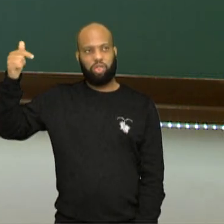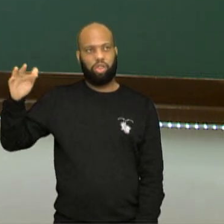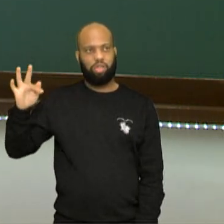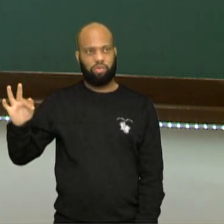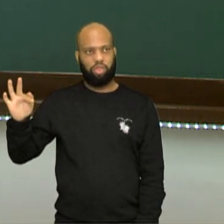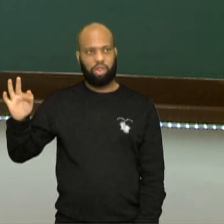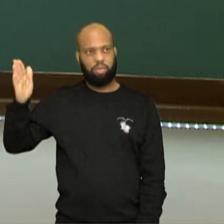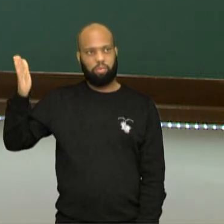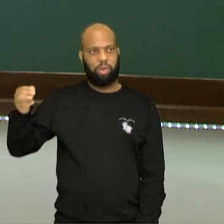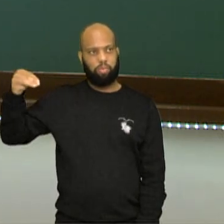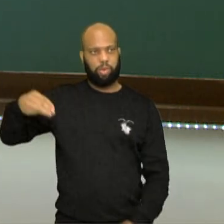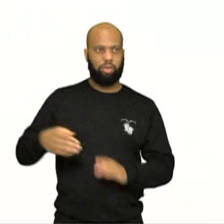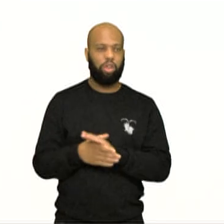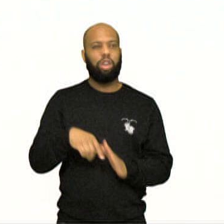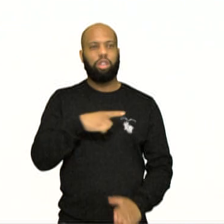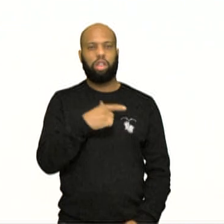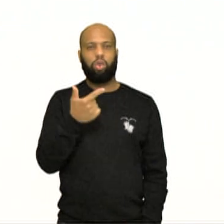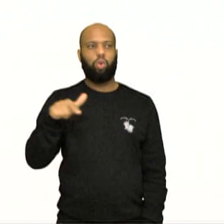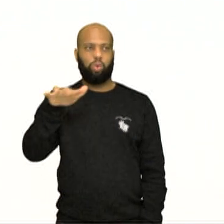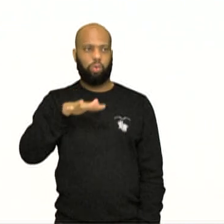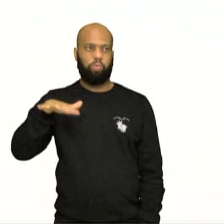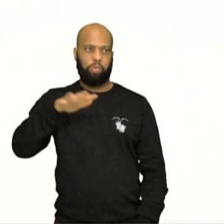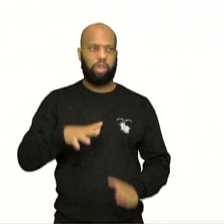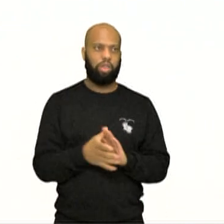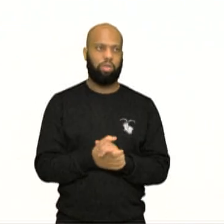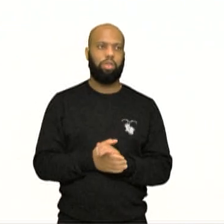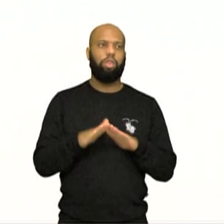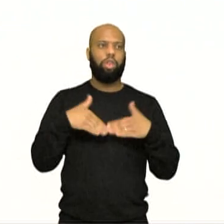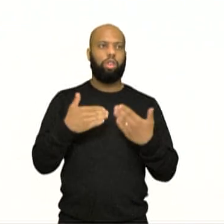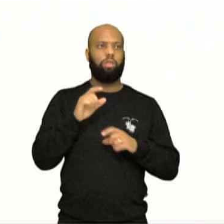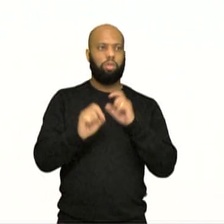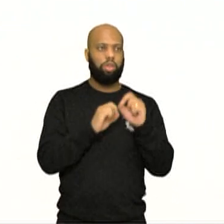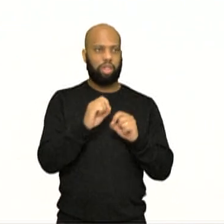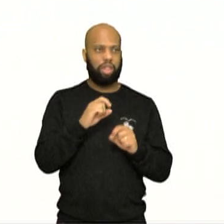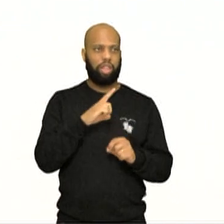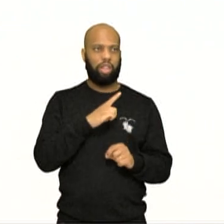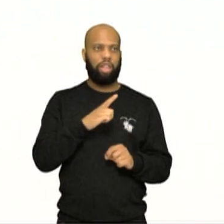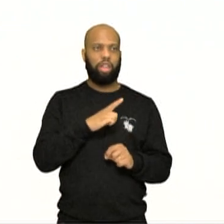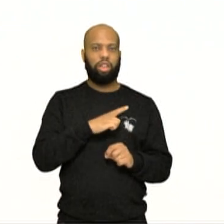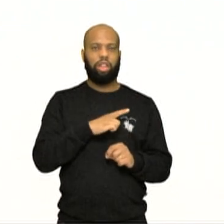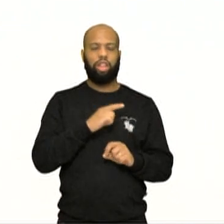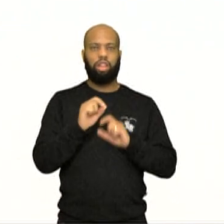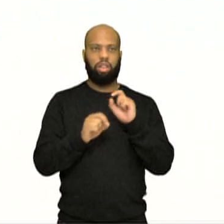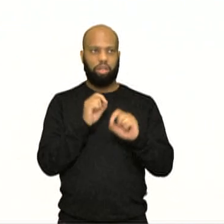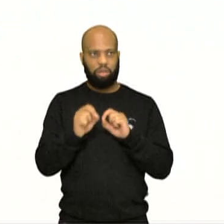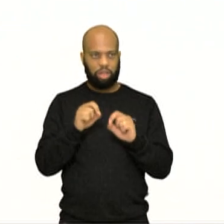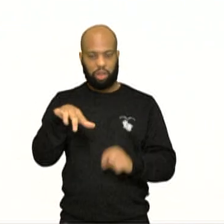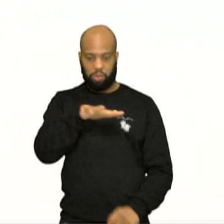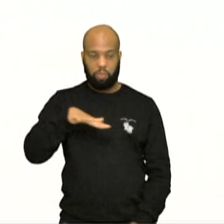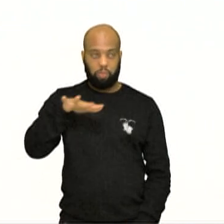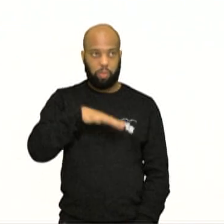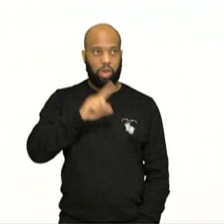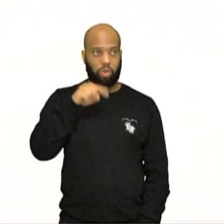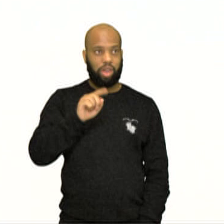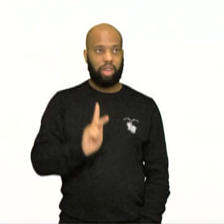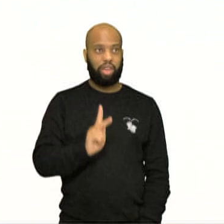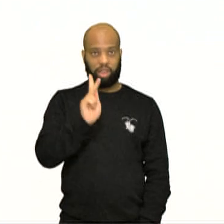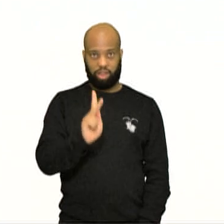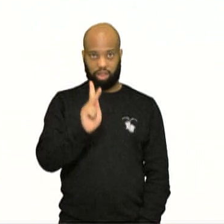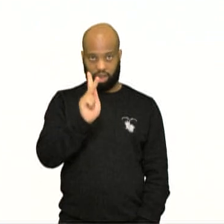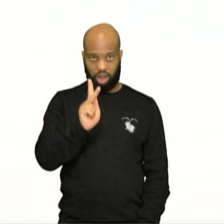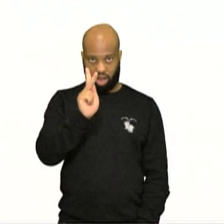metro. Para outros meios, a permissividade elétrica do meio é K,